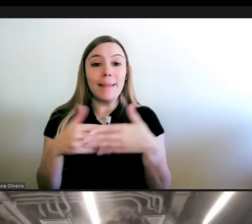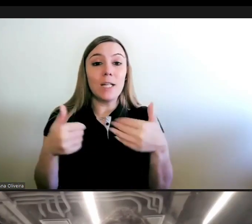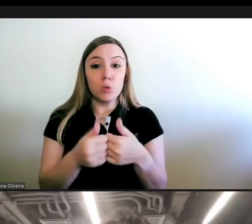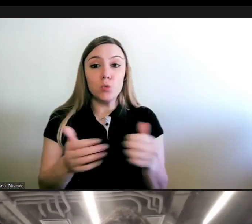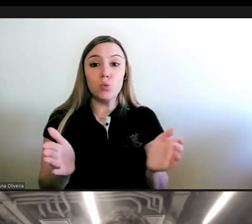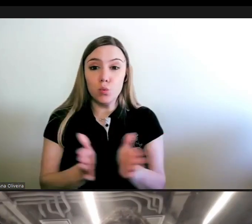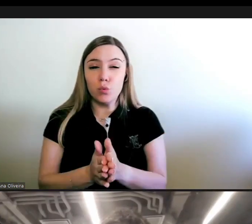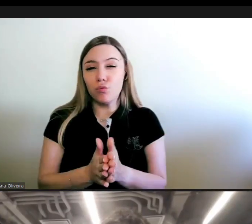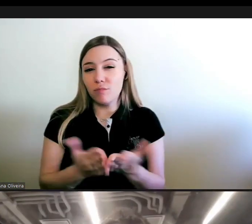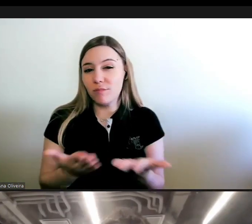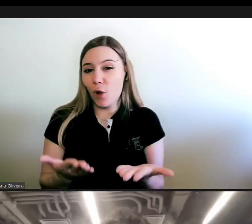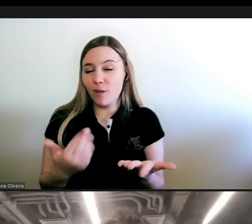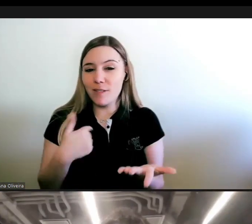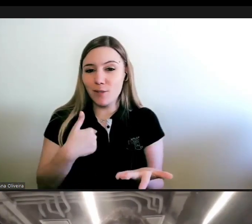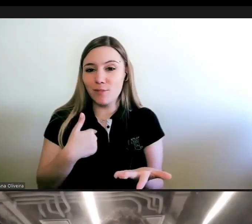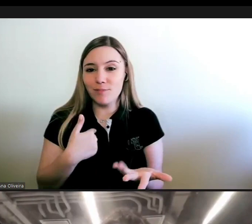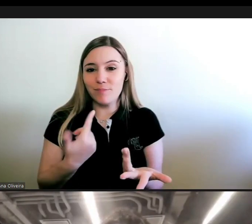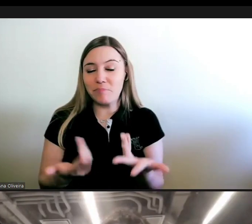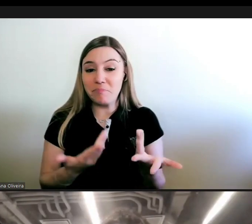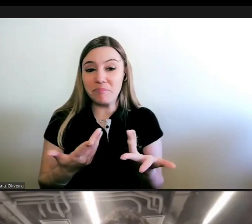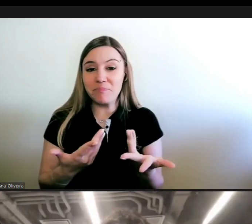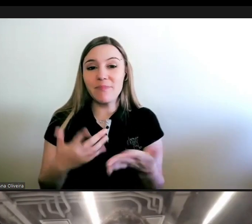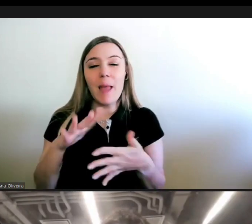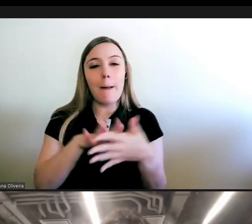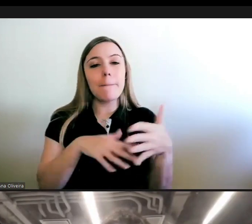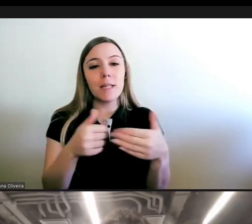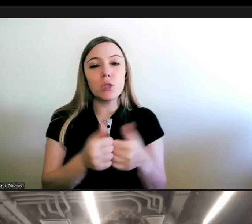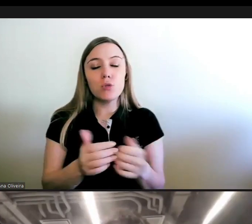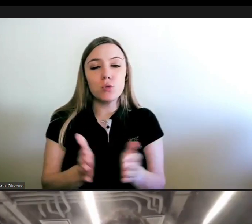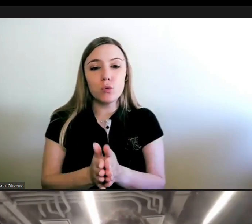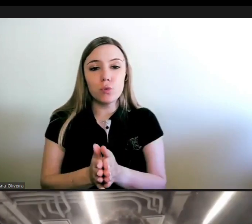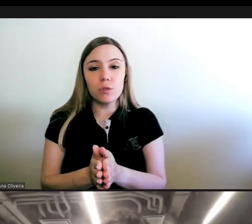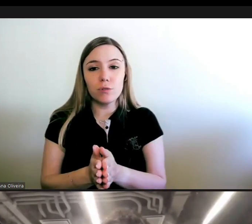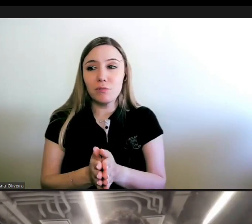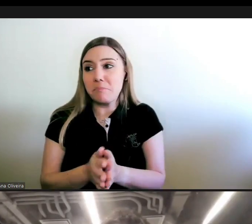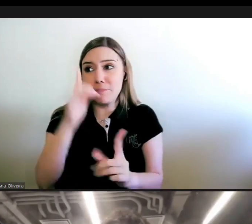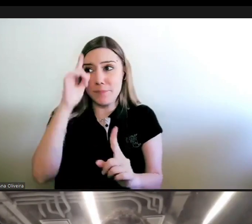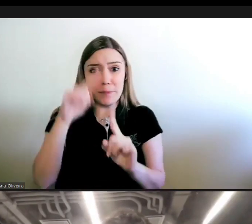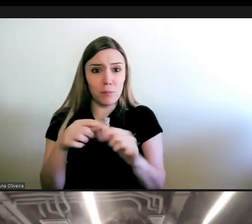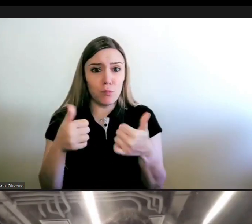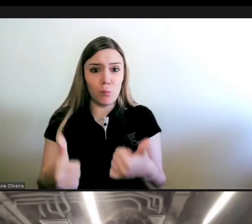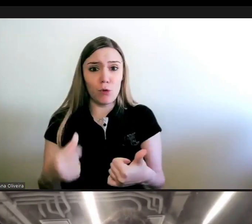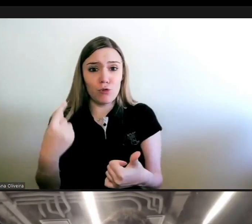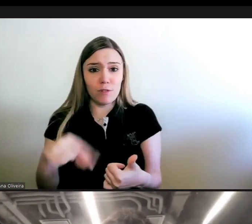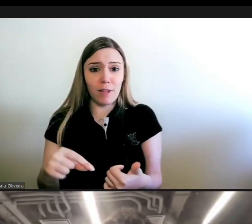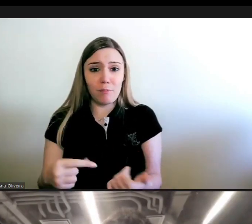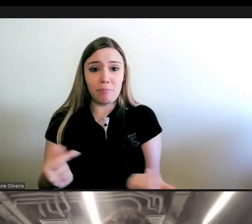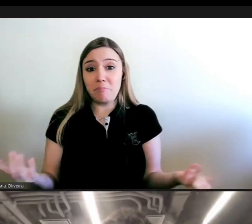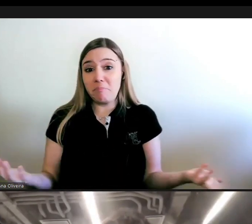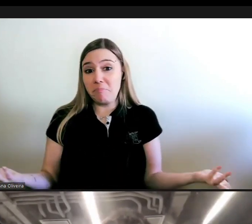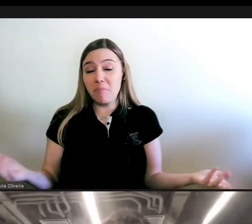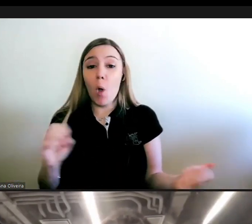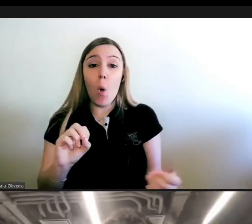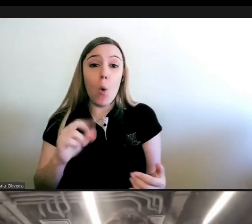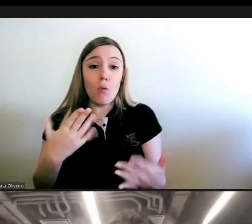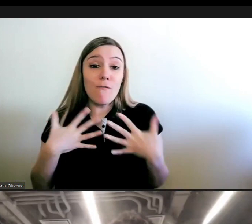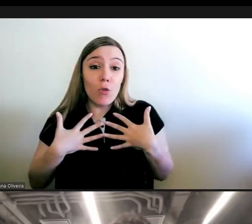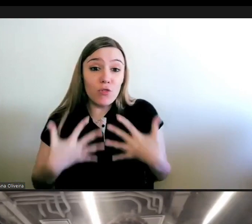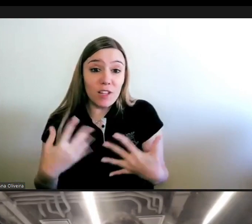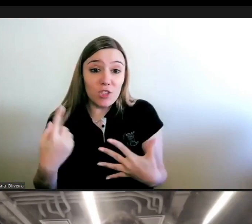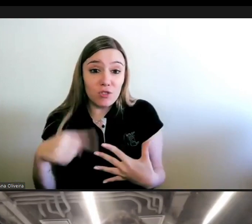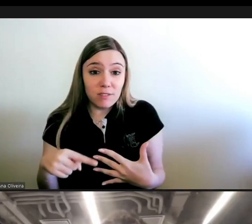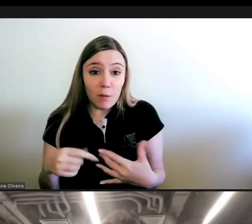planos, eu agora se calhar vou ser um bocado disruptiva, mas todos os planos são um conjunto de boas intenções. Ou de intenções,